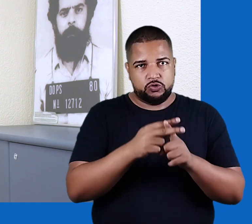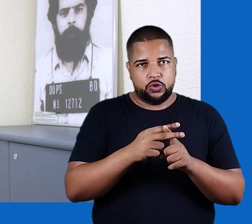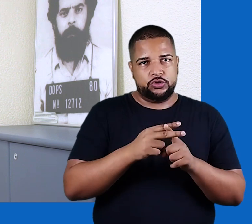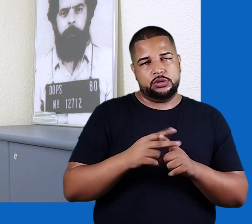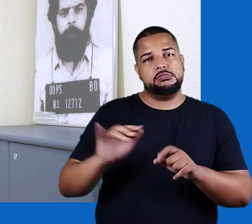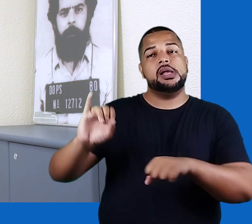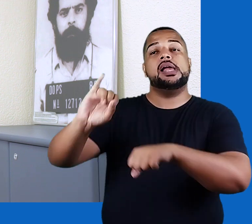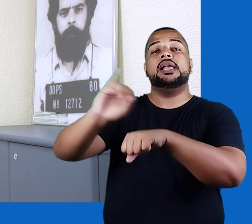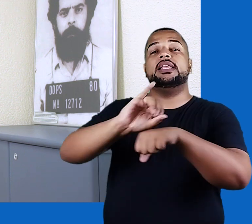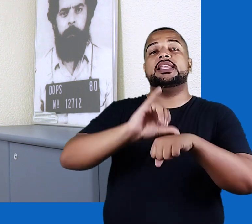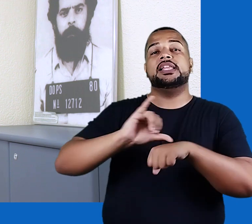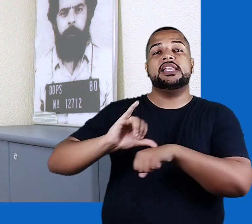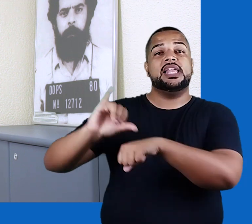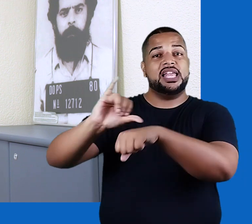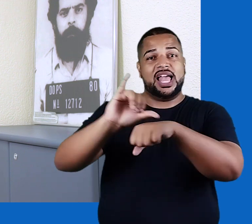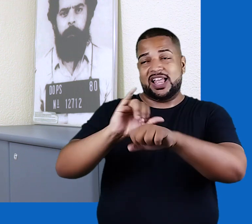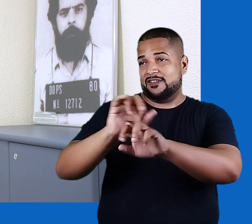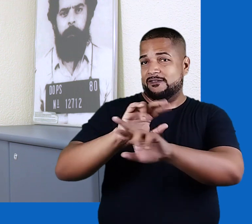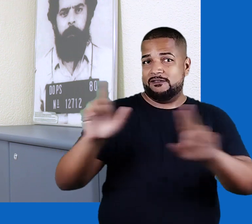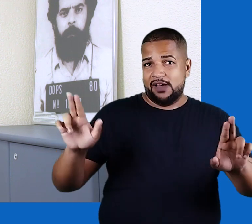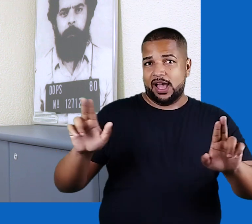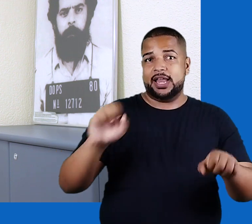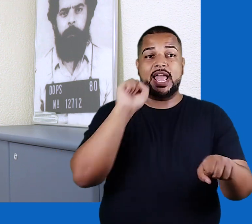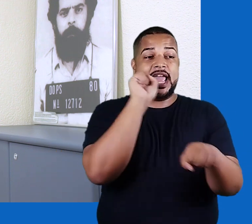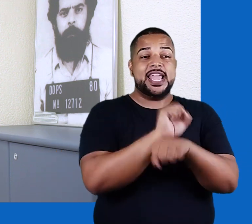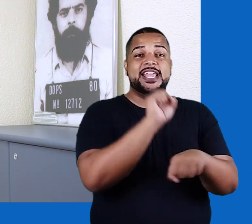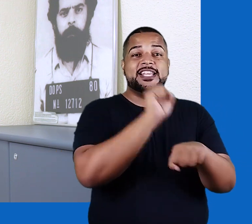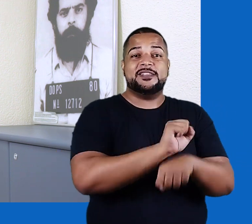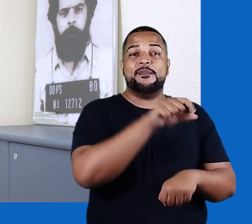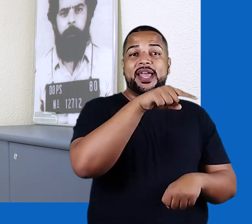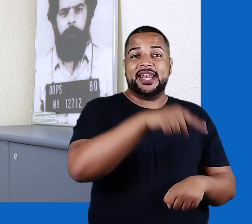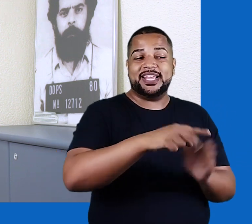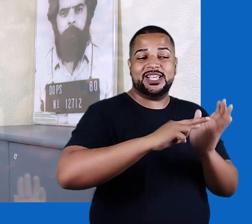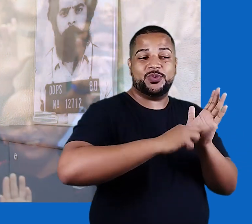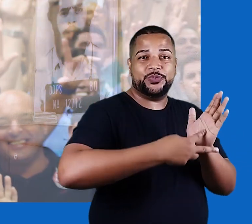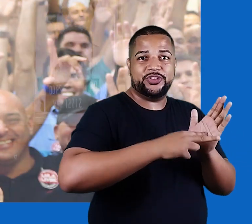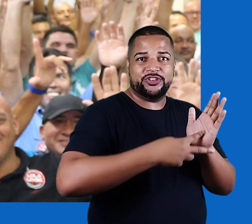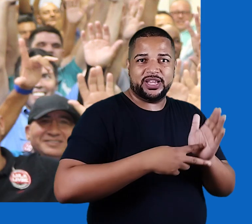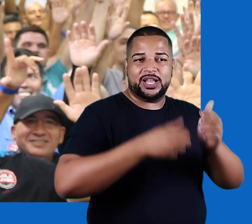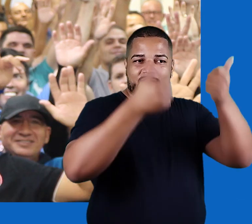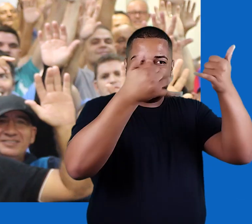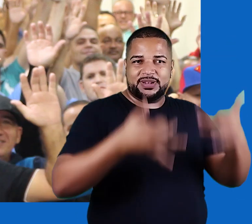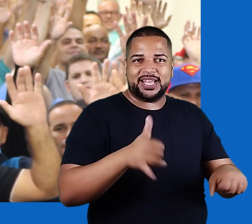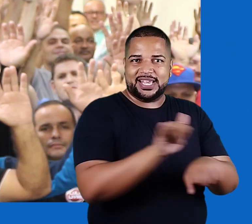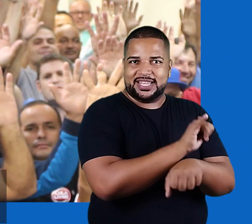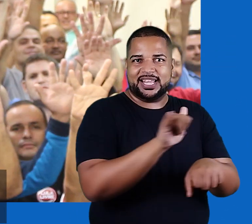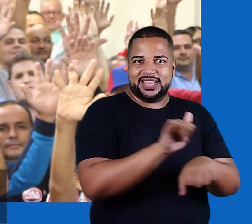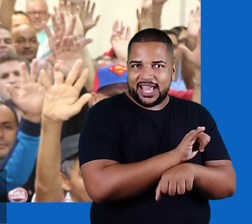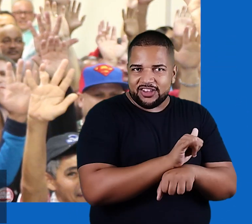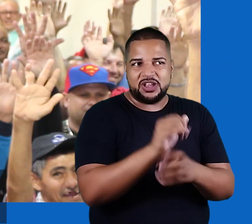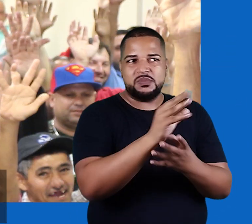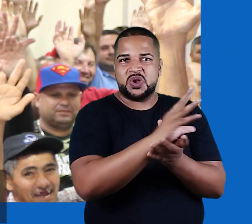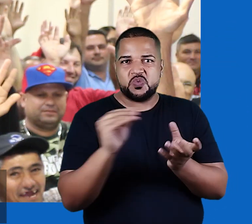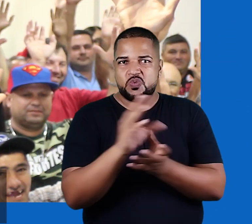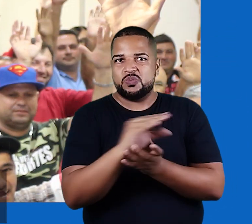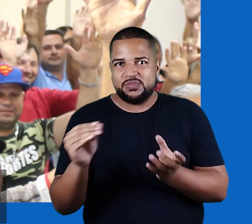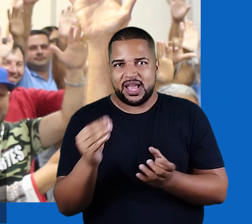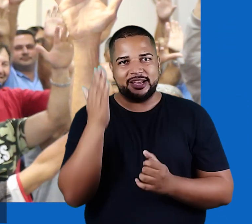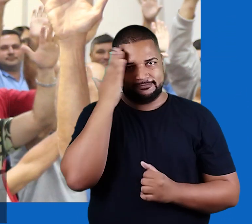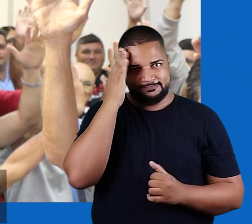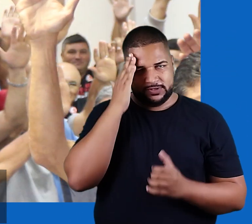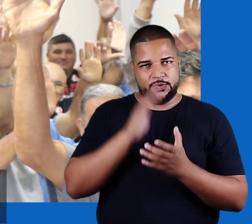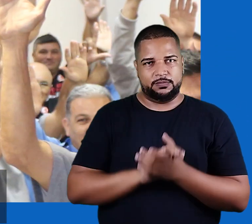muitas capitais esperam as definições aqui de Sorocaba. O sindicato é patrimônio